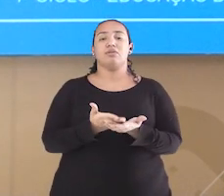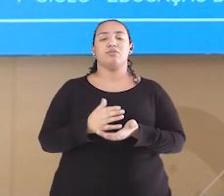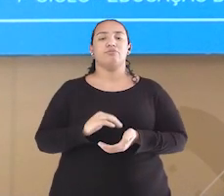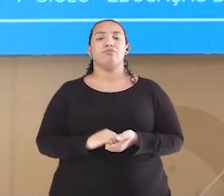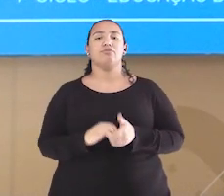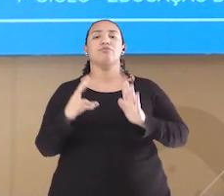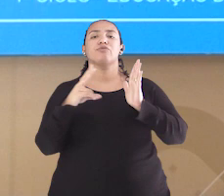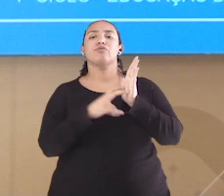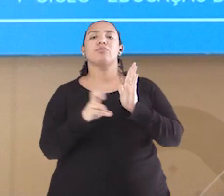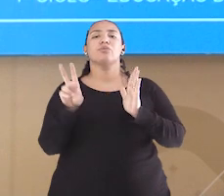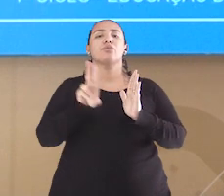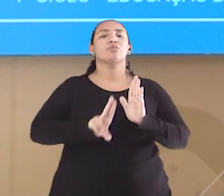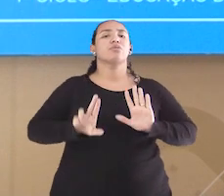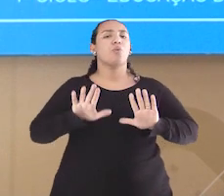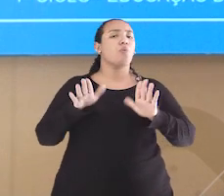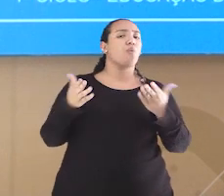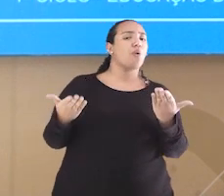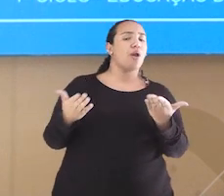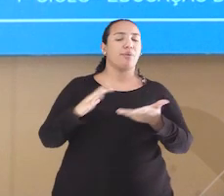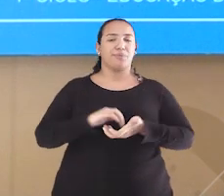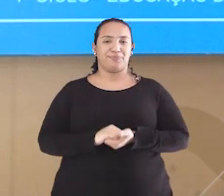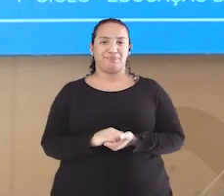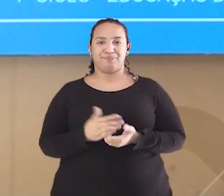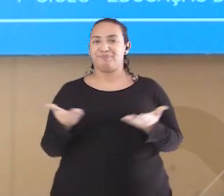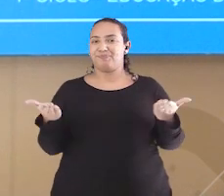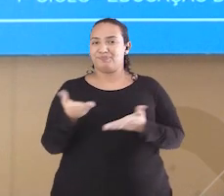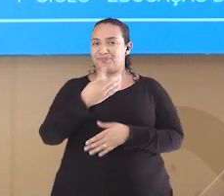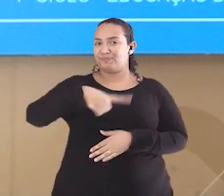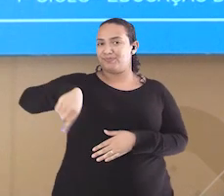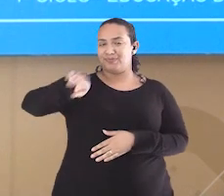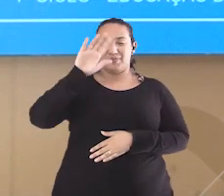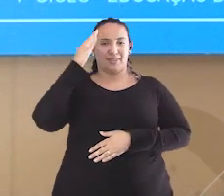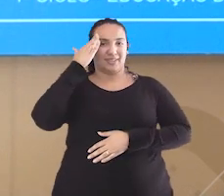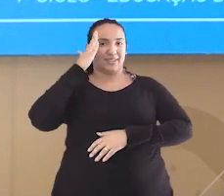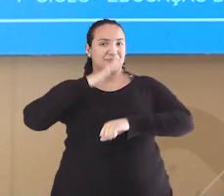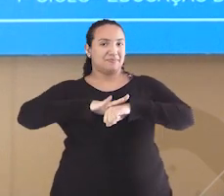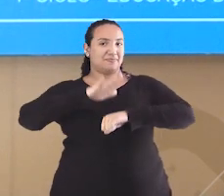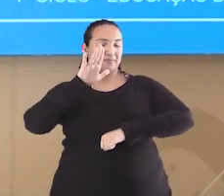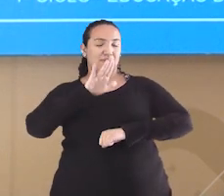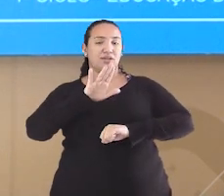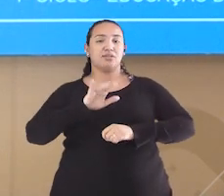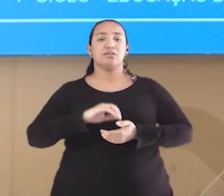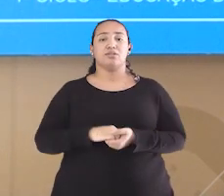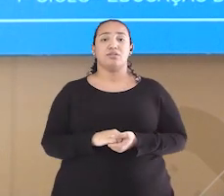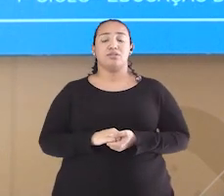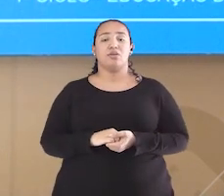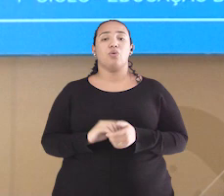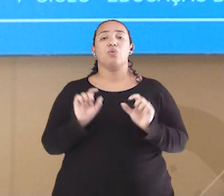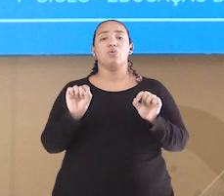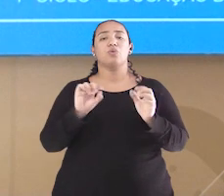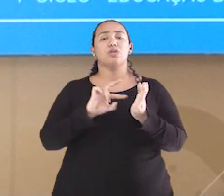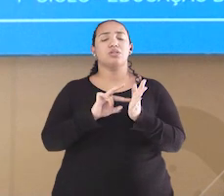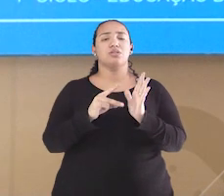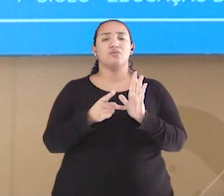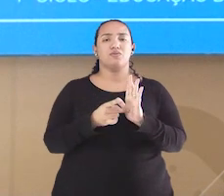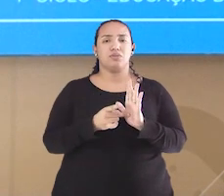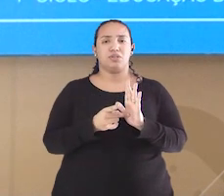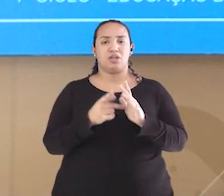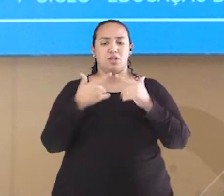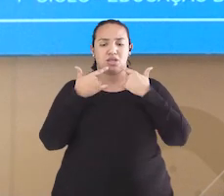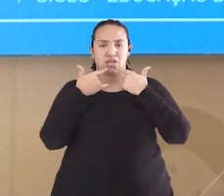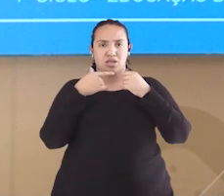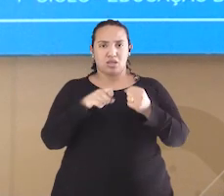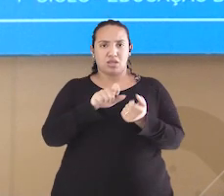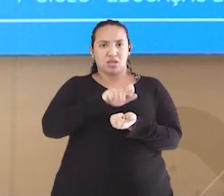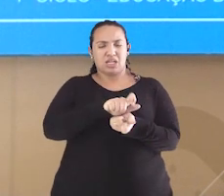que vocabulário eu vou? Hoje, iremos entender um pouco melhor o que significa adequação linguística, a